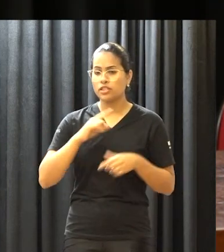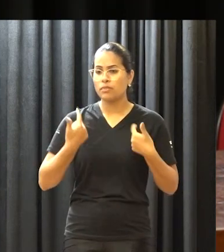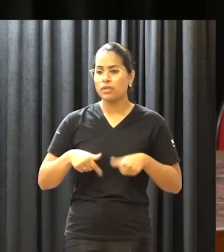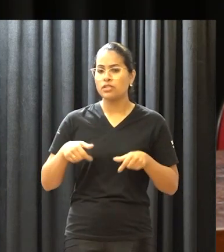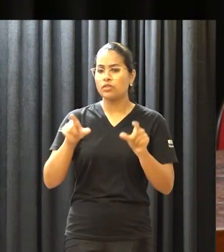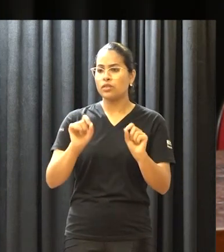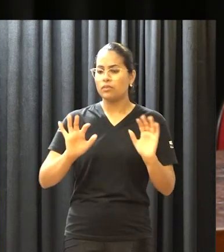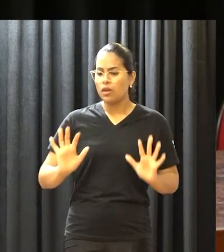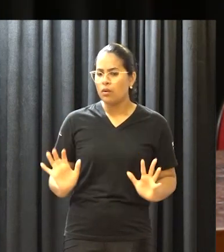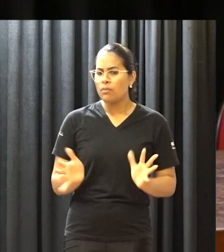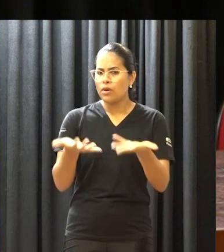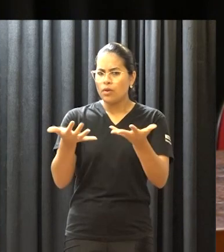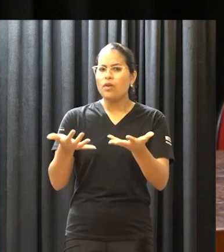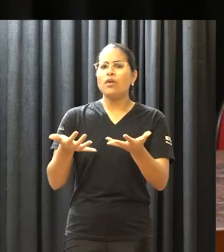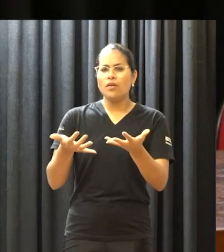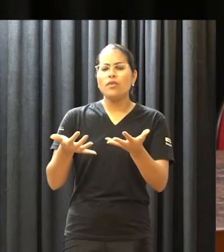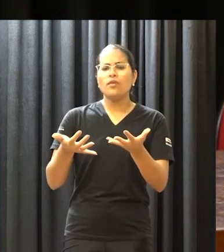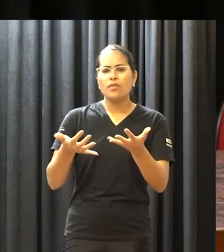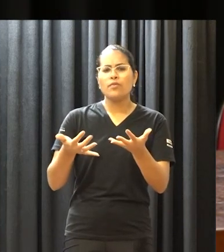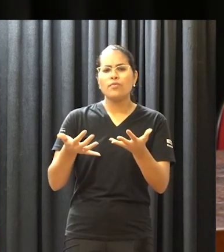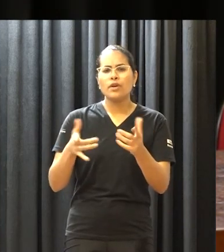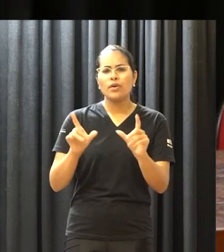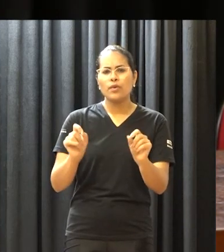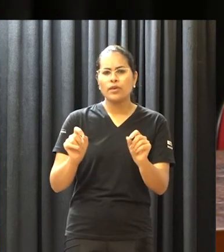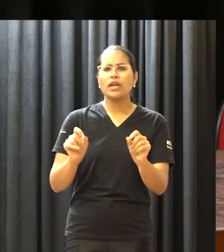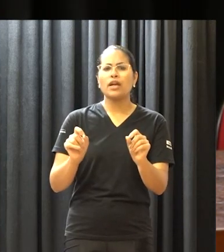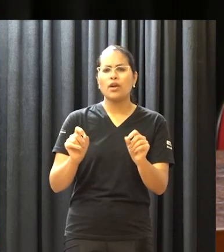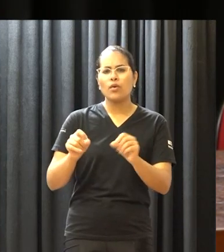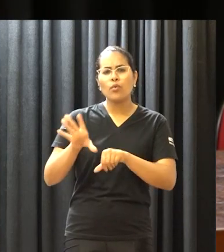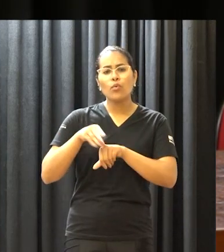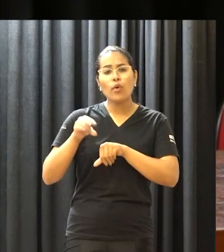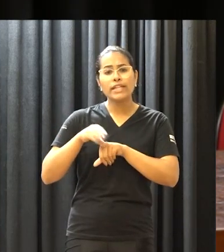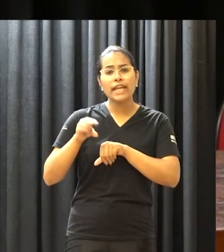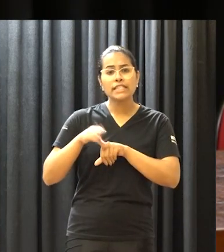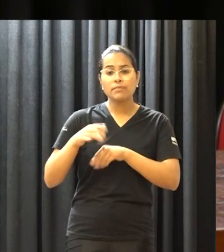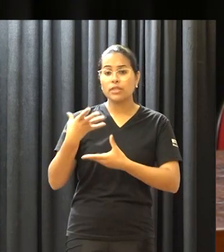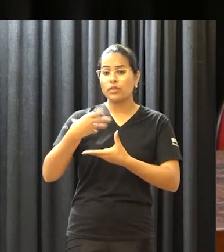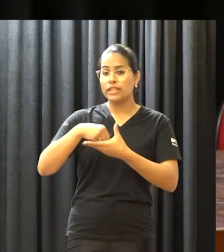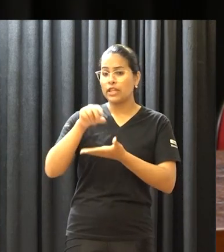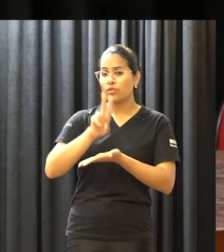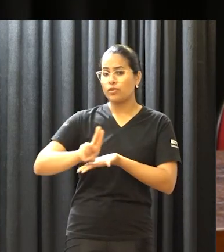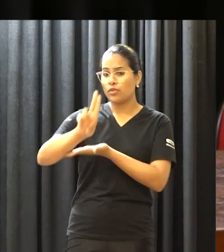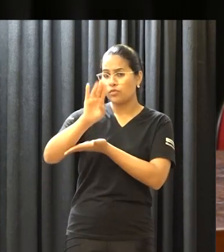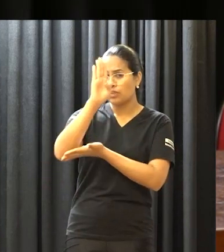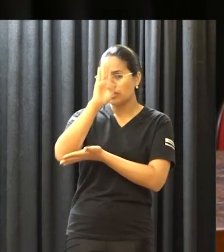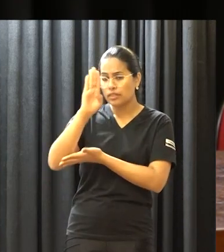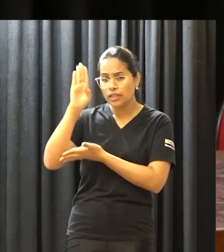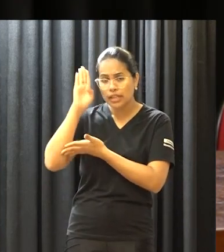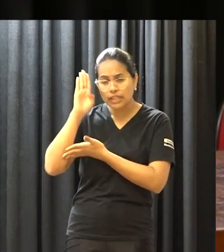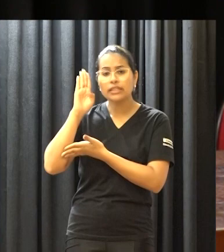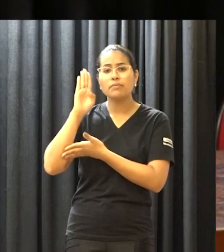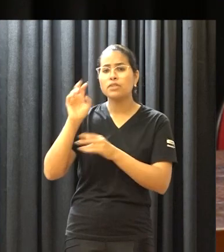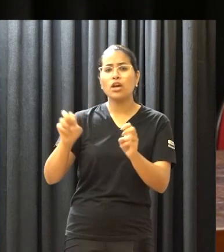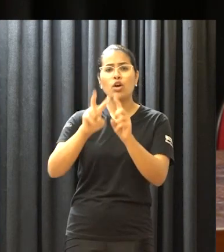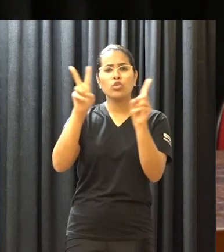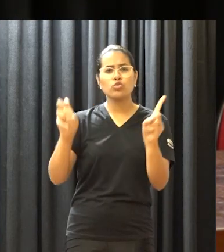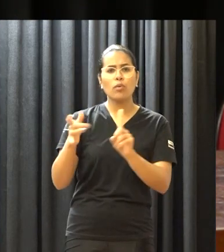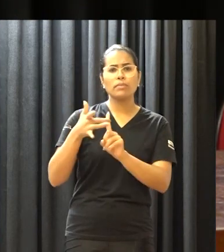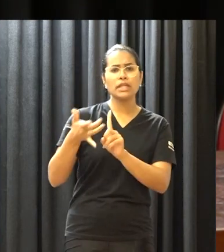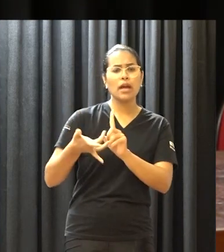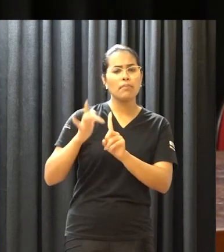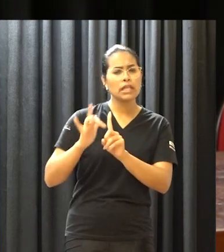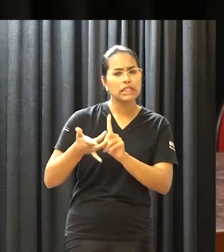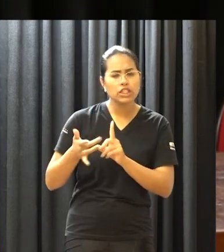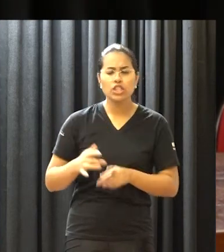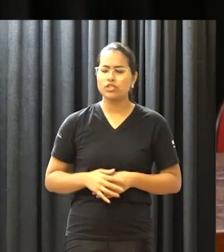promover processos de letramento anticapacitista na academia, o qual deve ser implementado